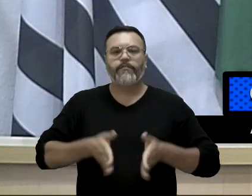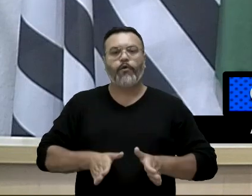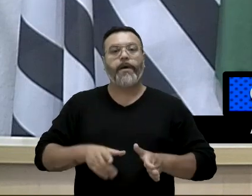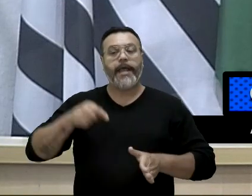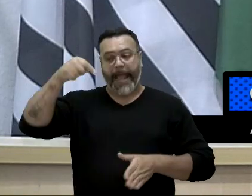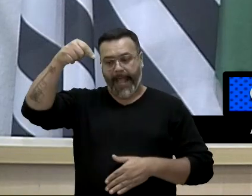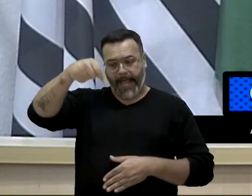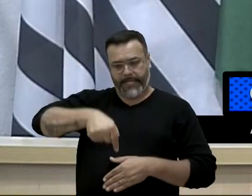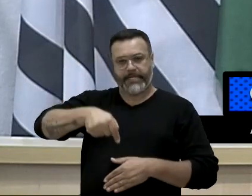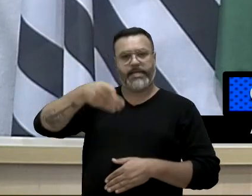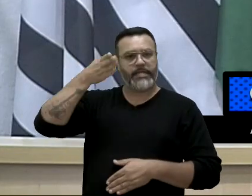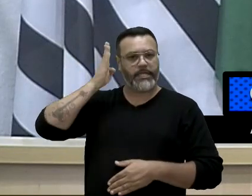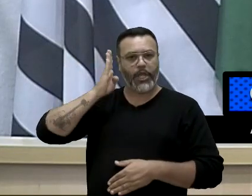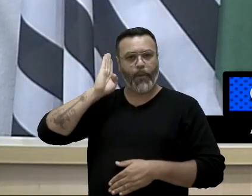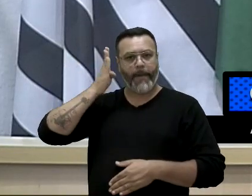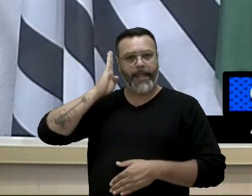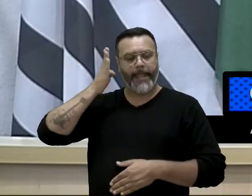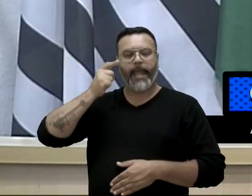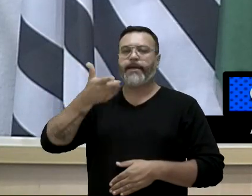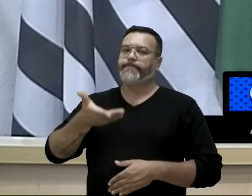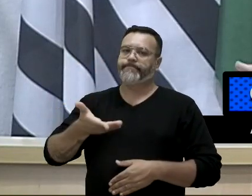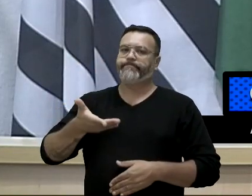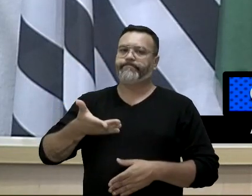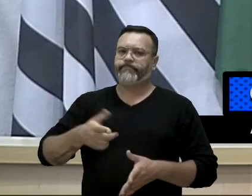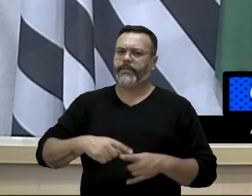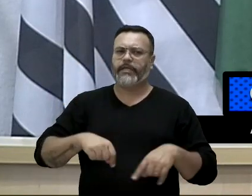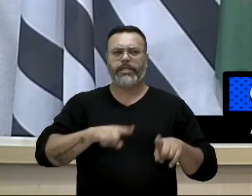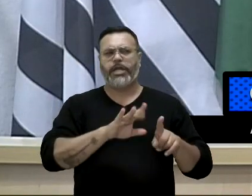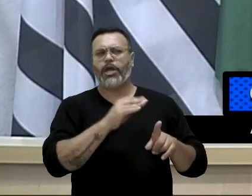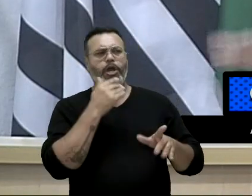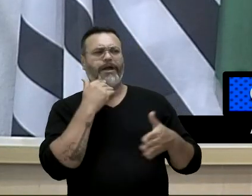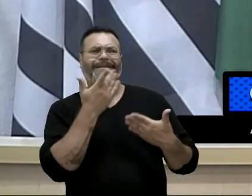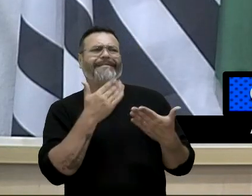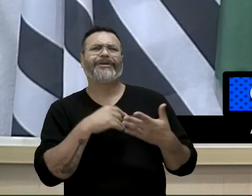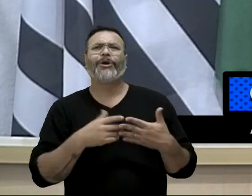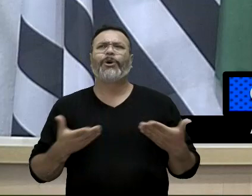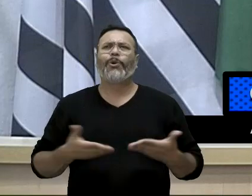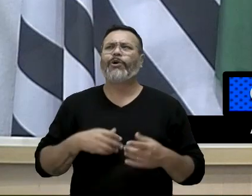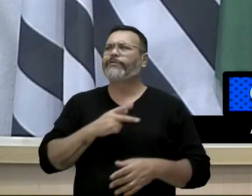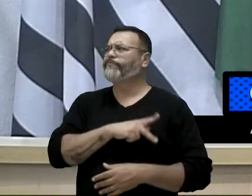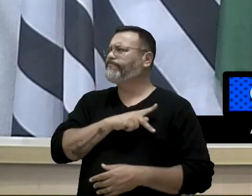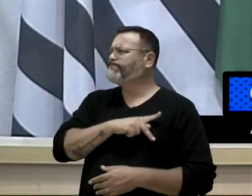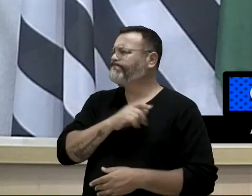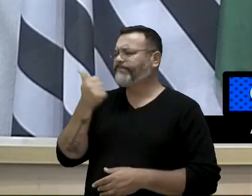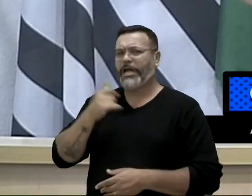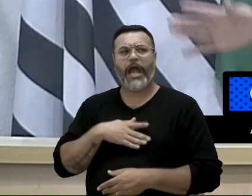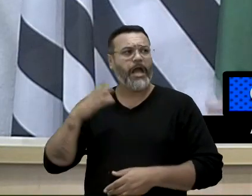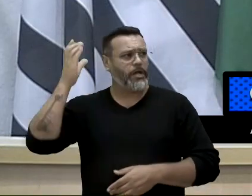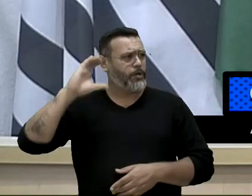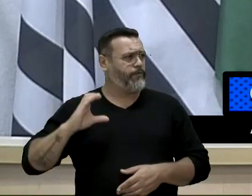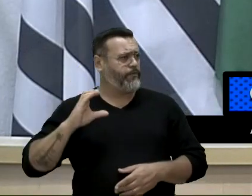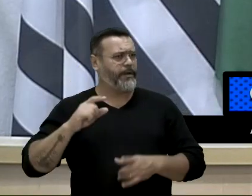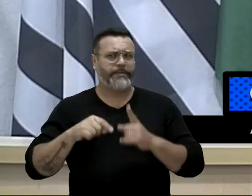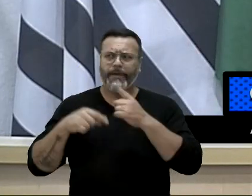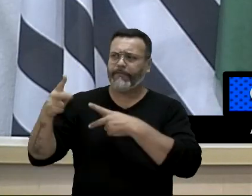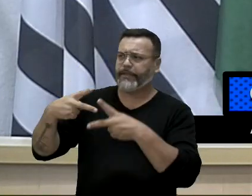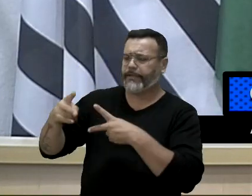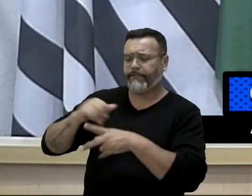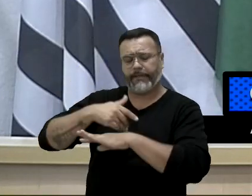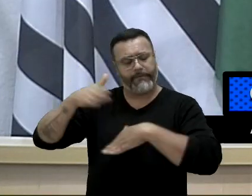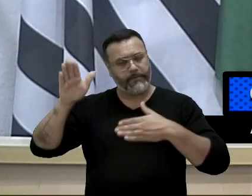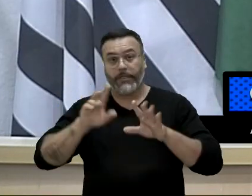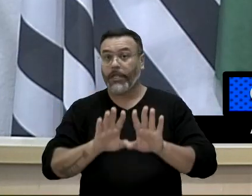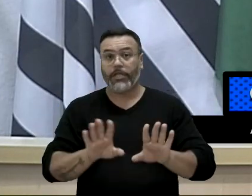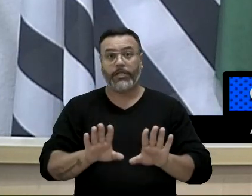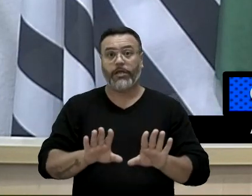que vamos ter nossos filhos aqui em Taubaté, e não falar que, não, eu já vou para Pinda, eu já vou para Caçapava, eu já vou não sei para onde, enfim. Então,